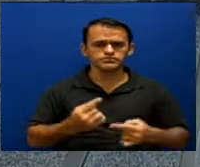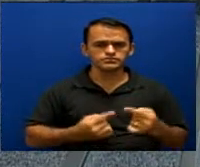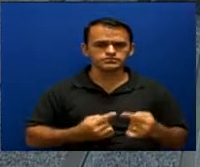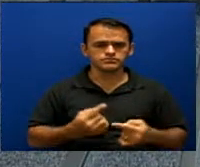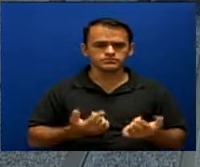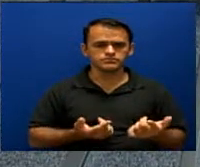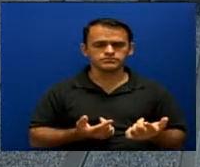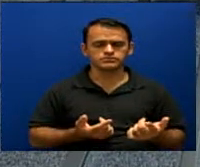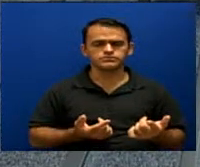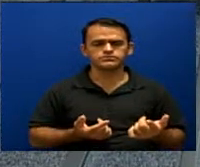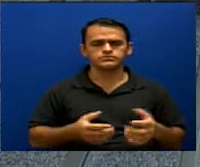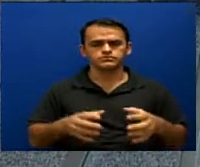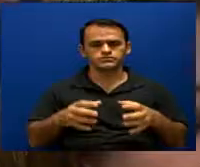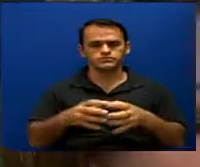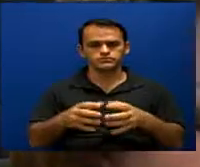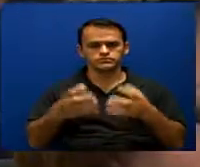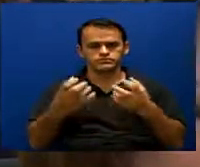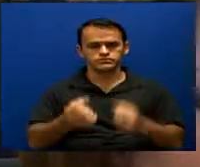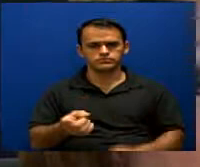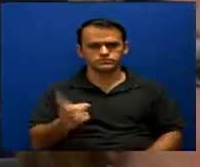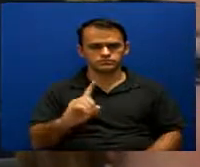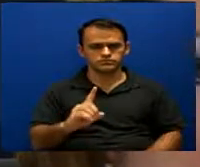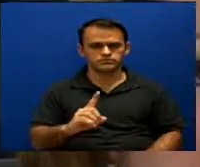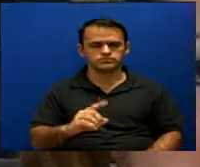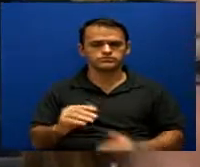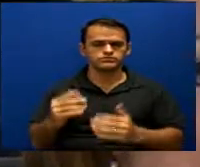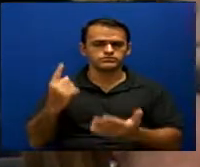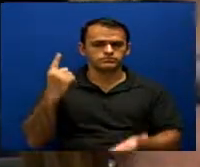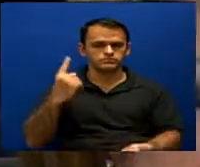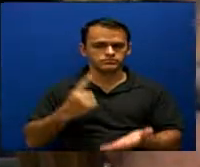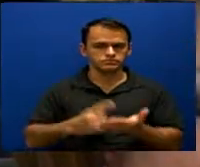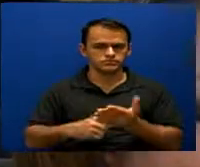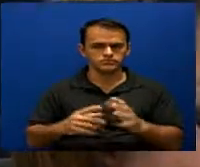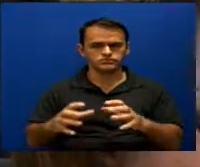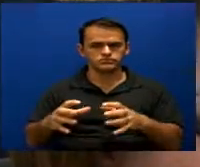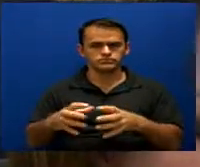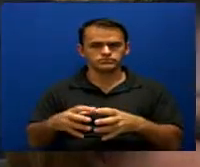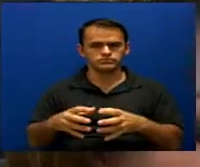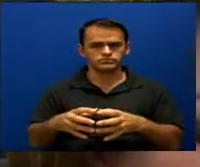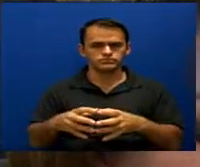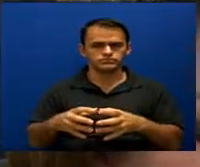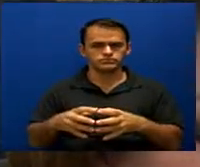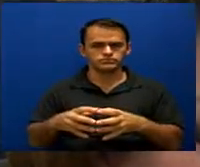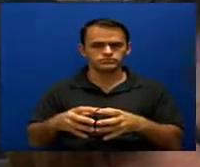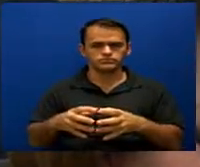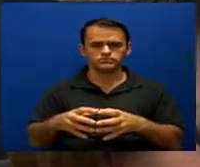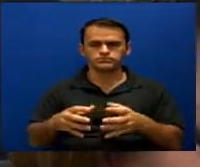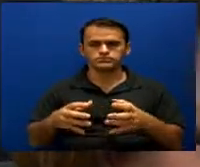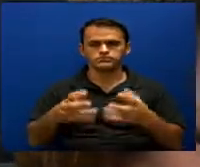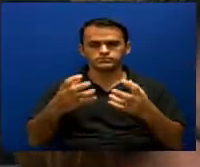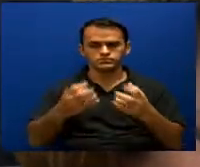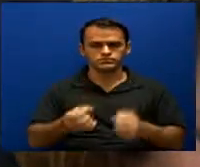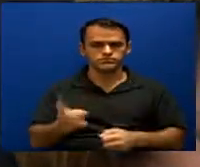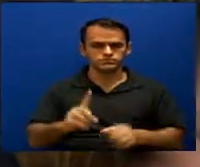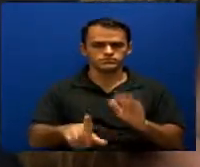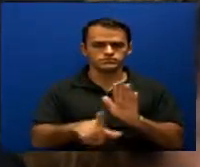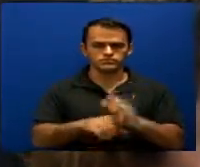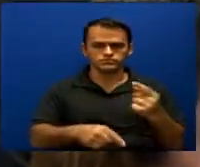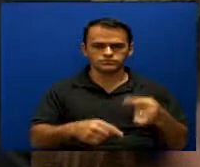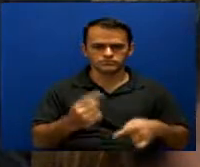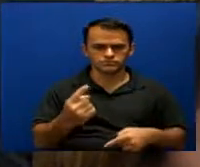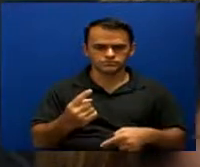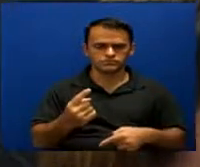desfavorável da comissão. Isso. E aí nós fizemos um acordo que a comissão, como passou um parecer desfavorável, nós íamos votar